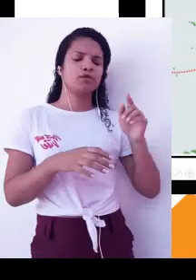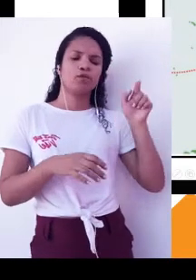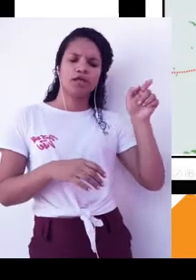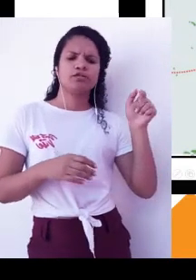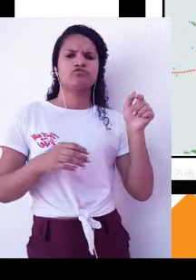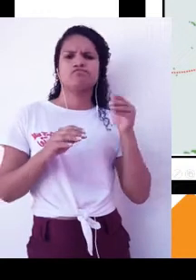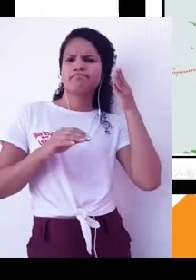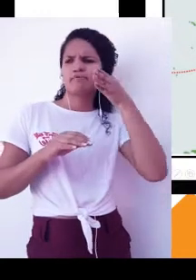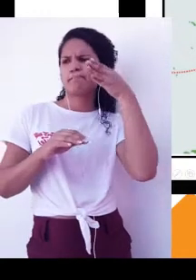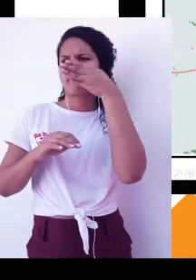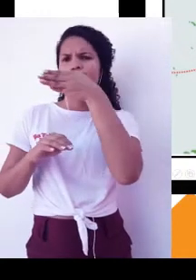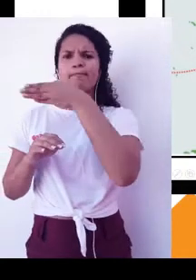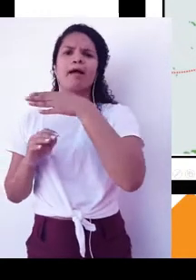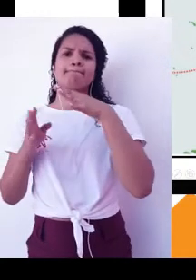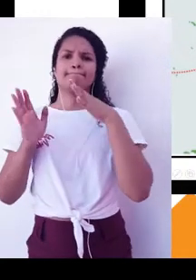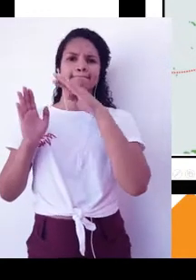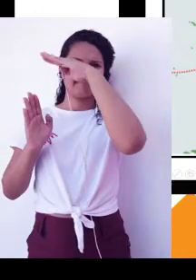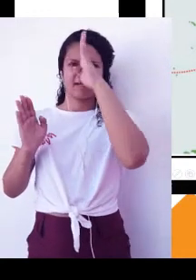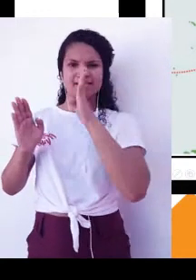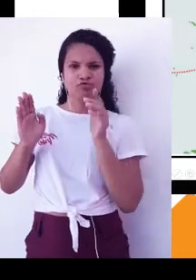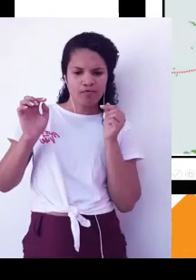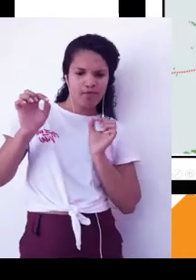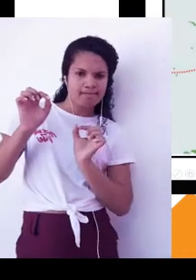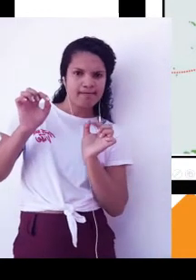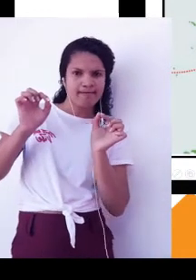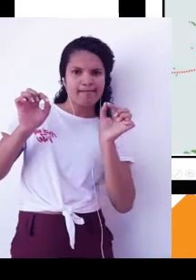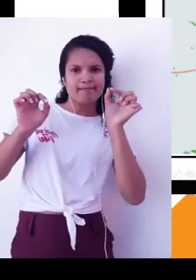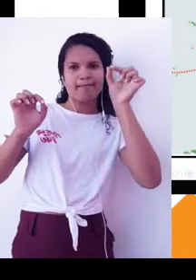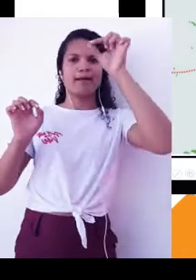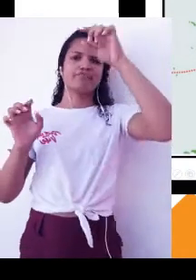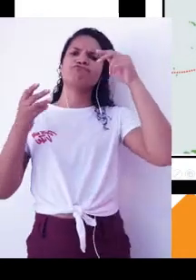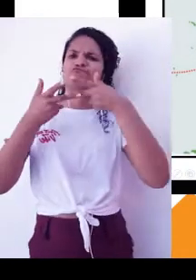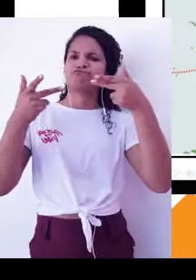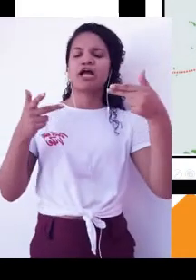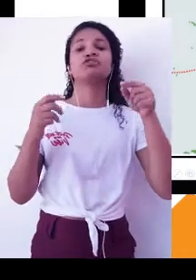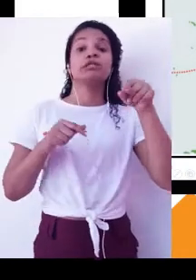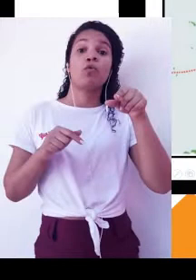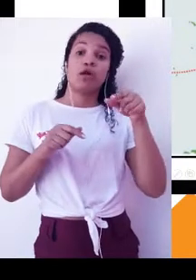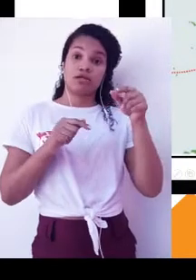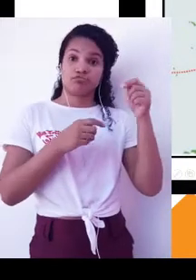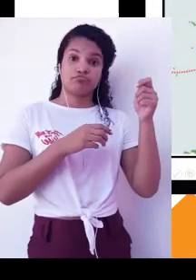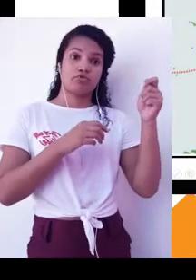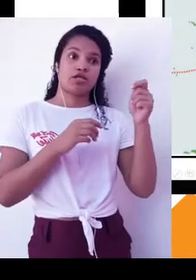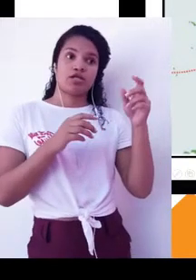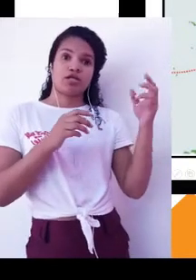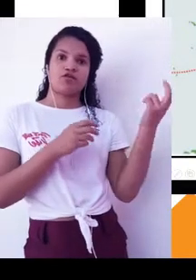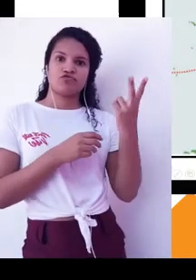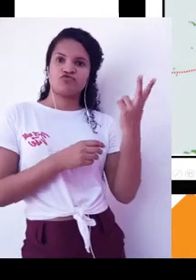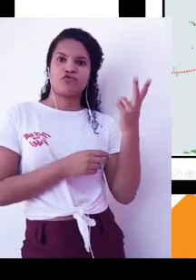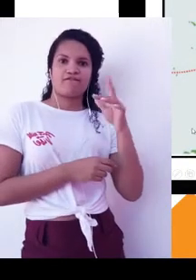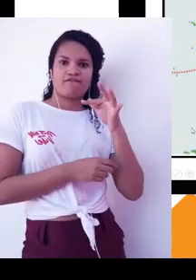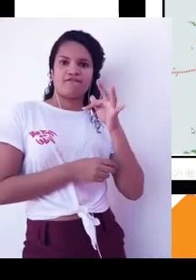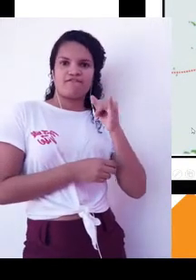a costa brasileira, na América do Sul, e o Fitzroy escreve sobre, tanto Darwin como o